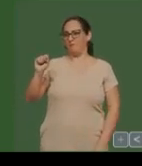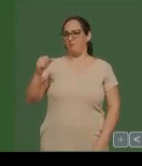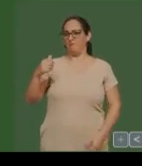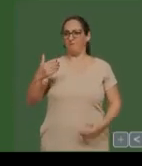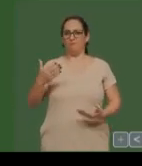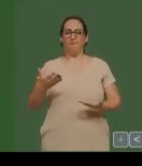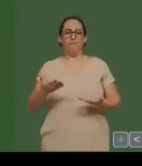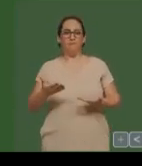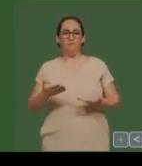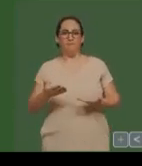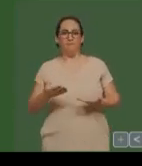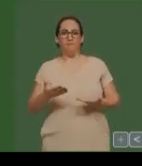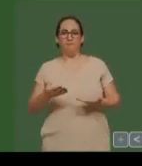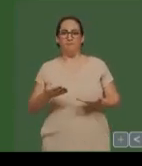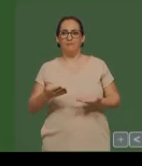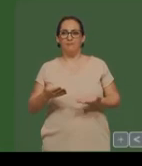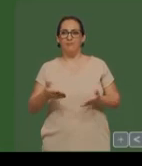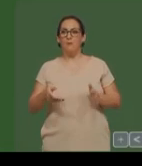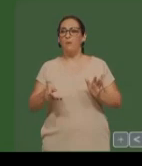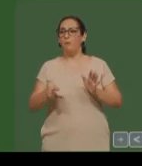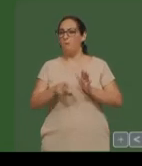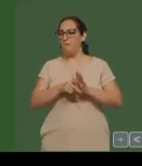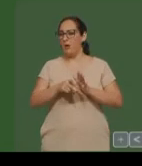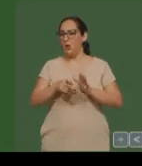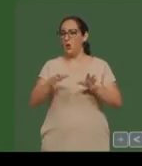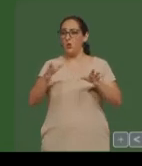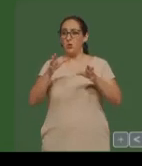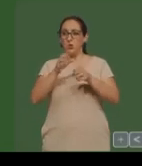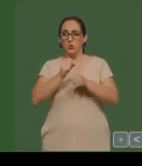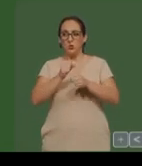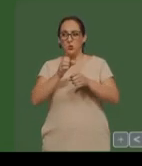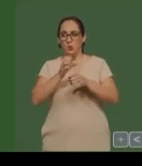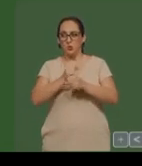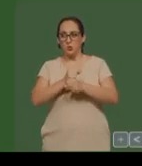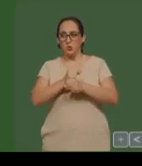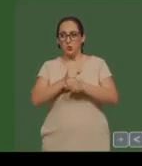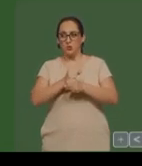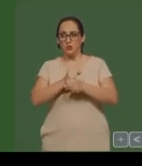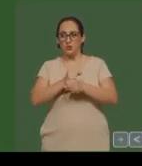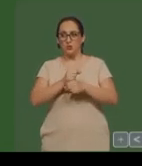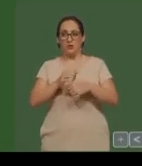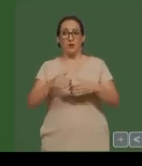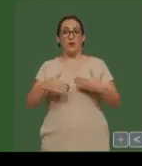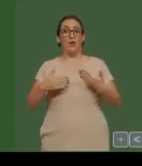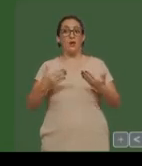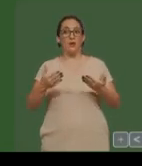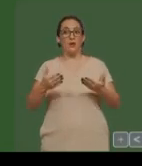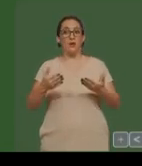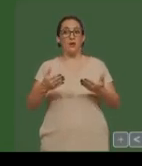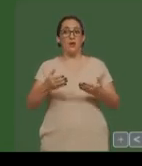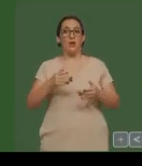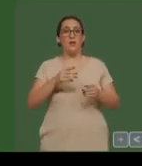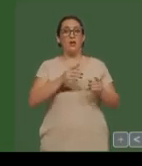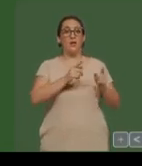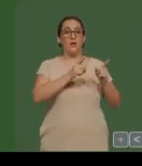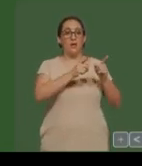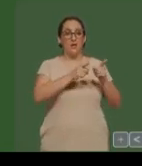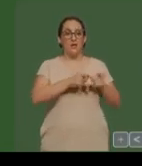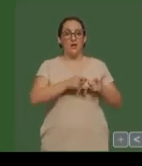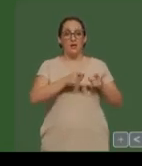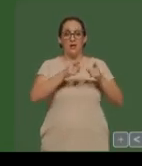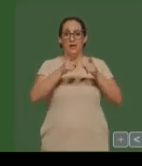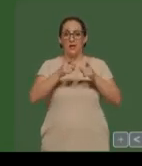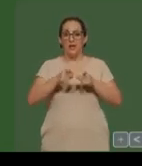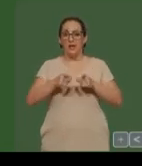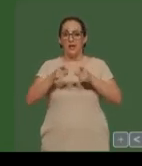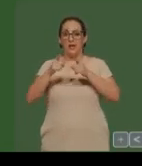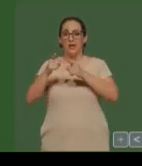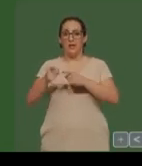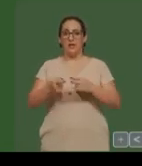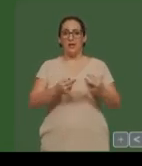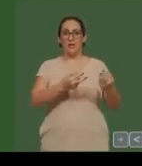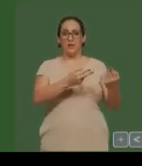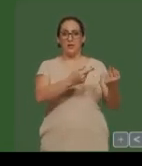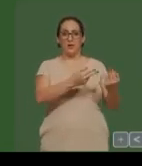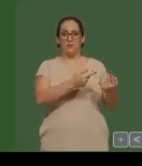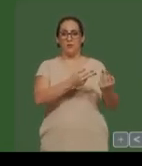Somar. Ótimo. Mas, como eu tô com parcelas repetidas, eu teria que fazer